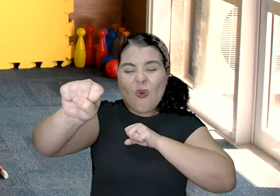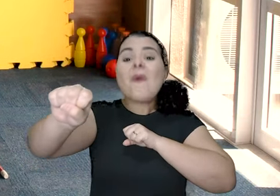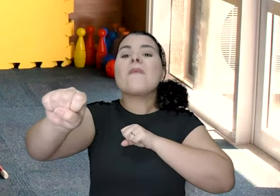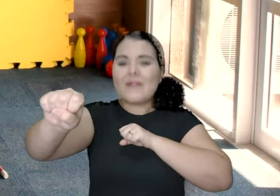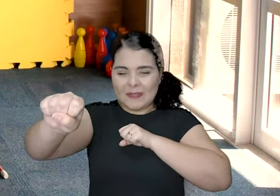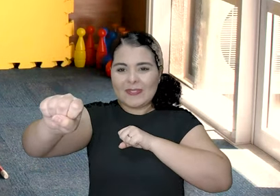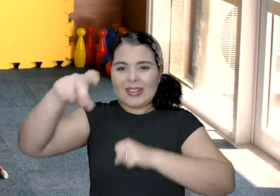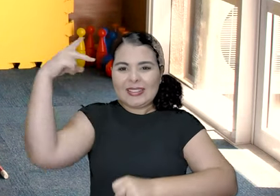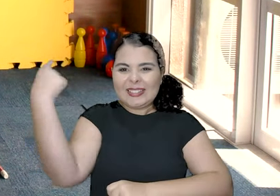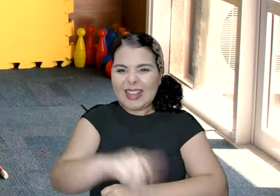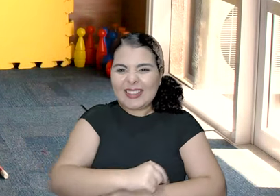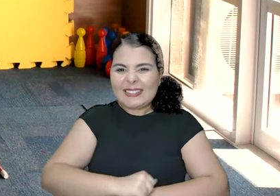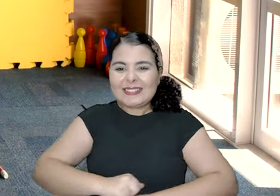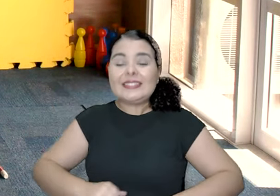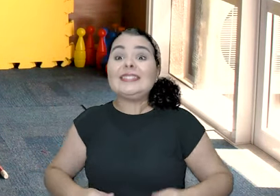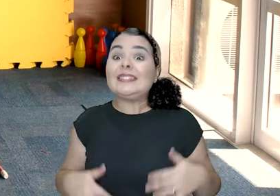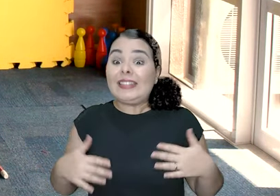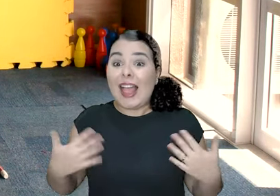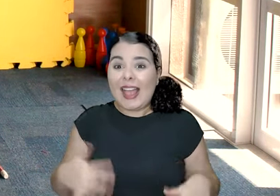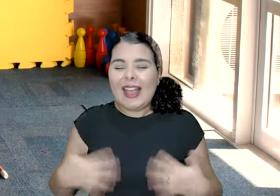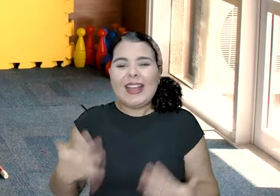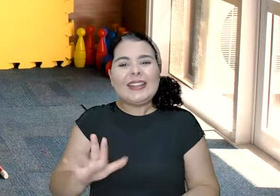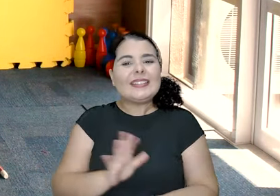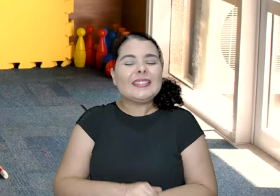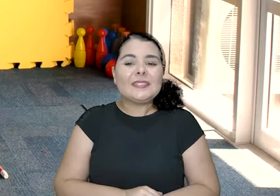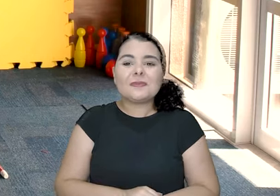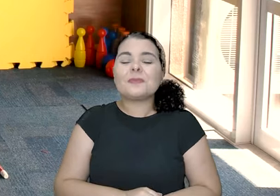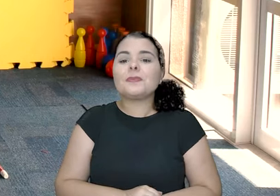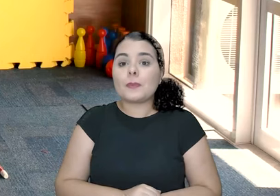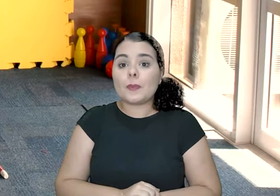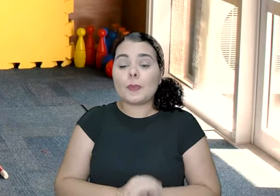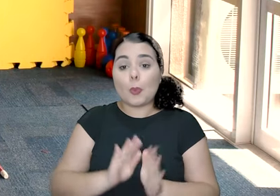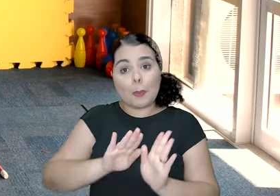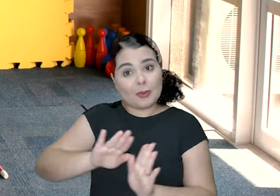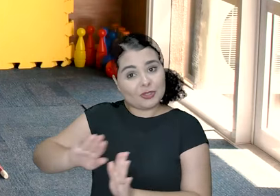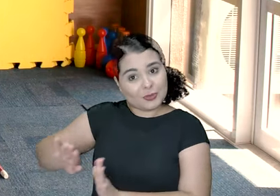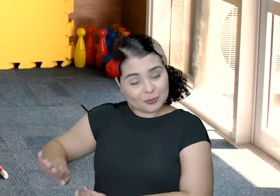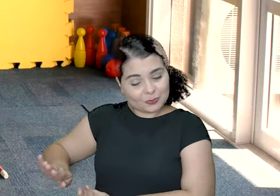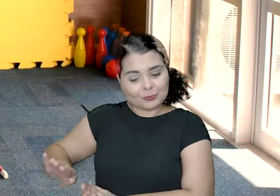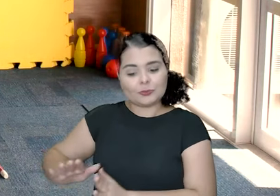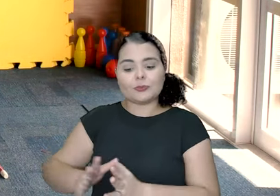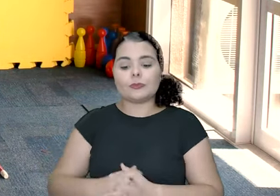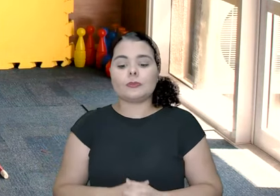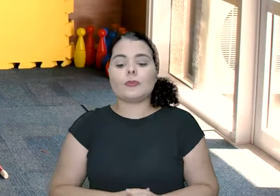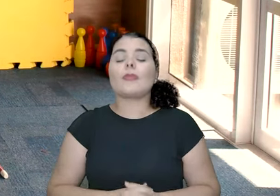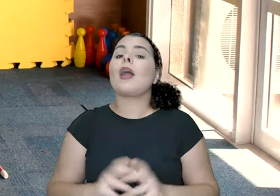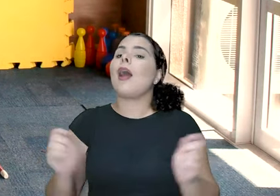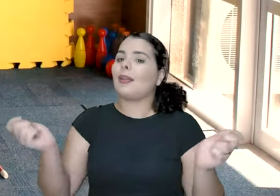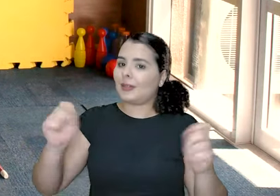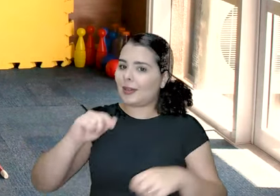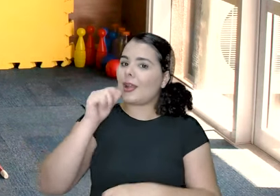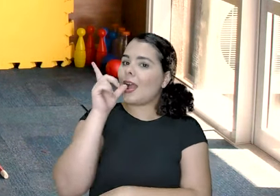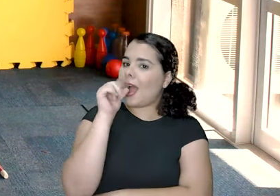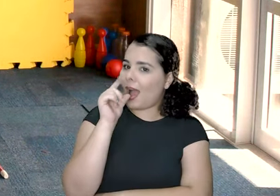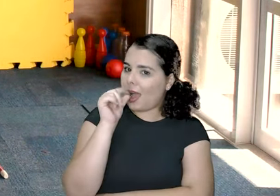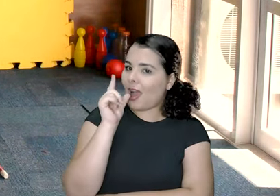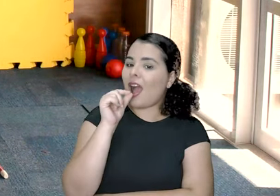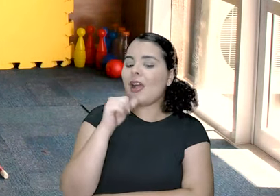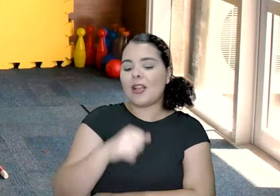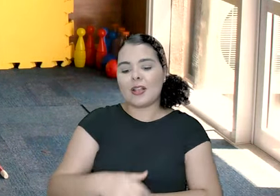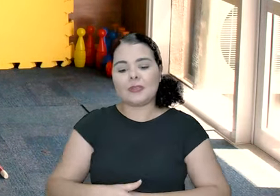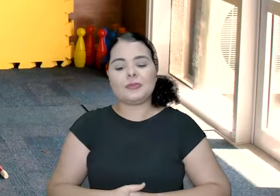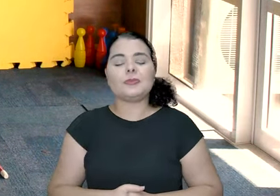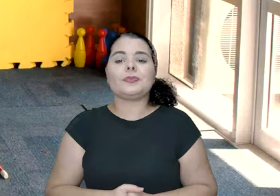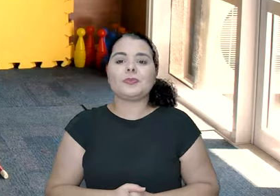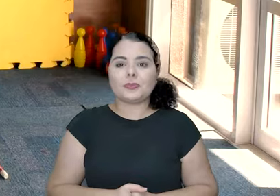uhul, yes. Opa, coloca aqui em pé. Agora sim, você vai beber a